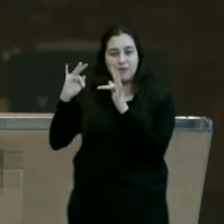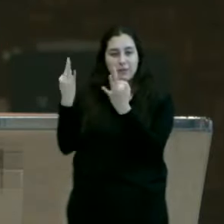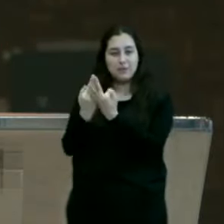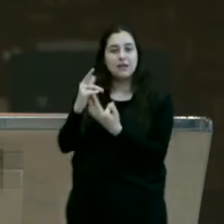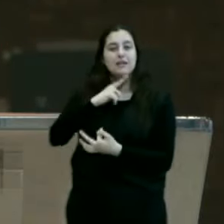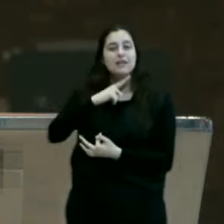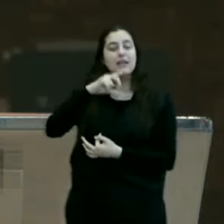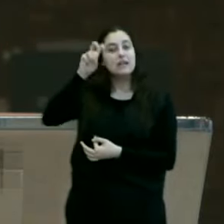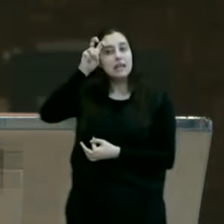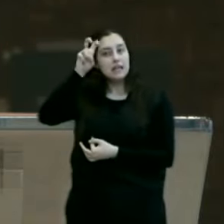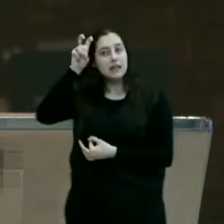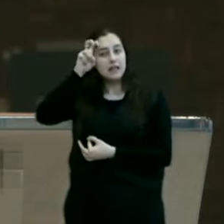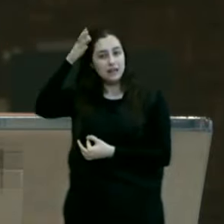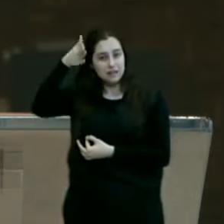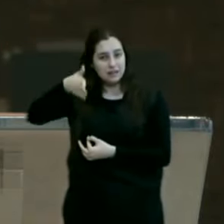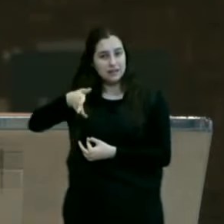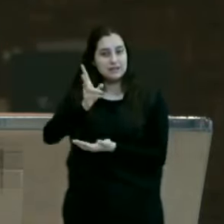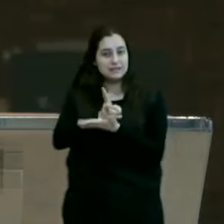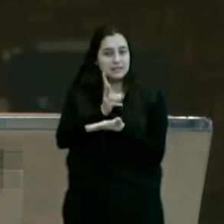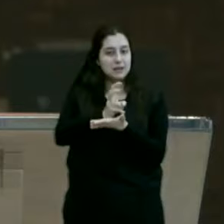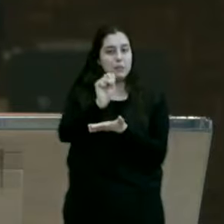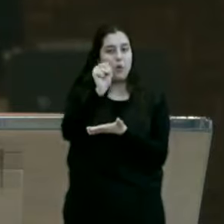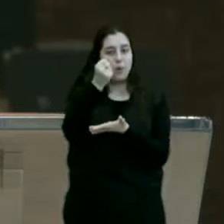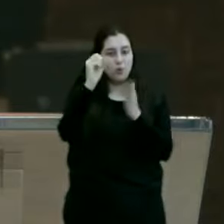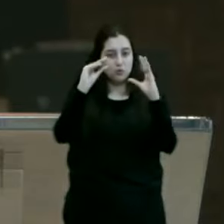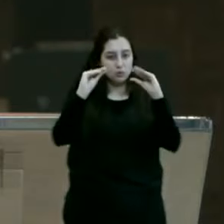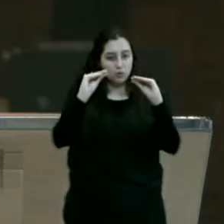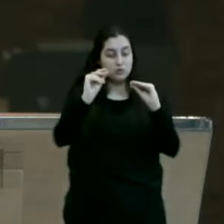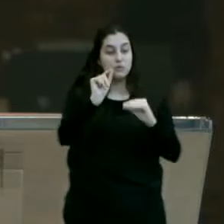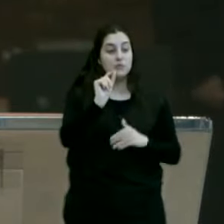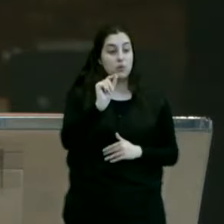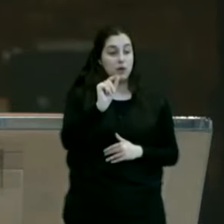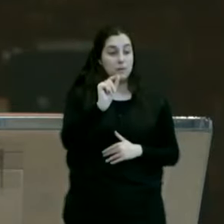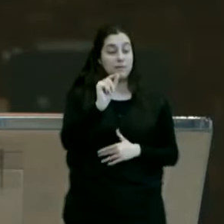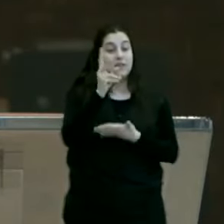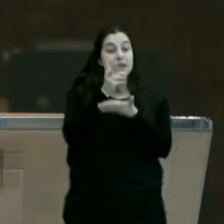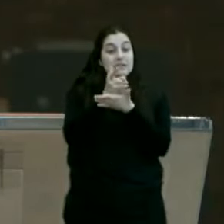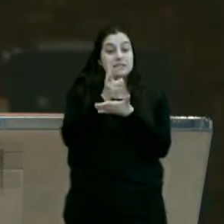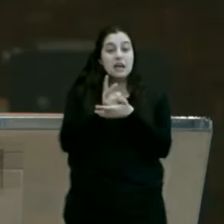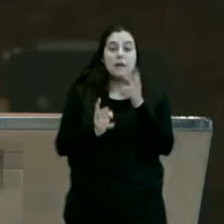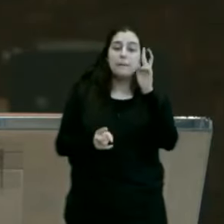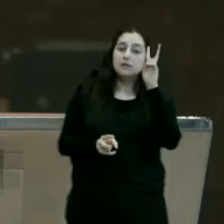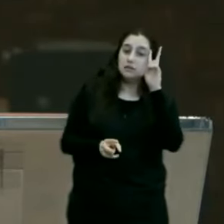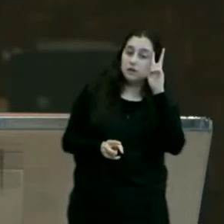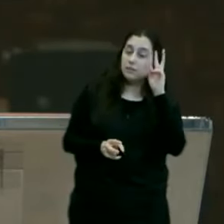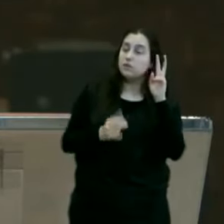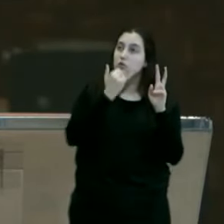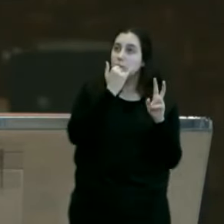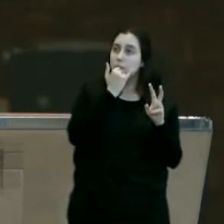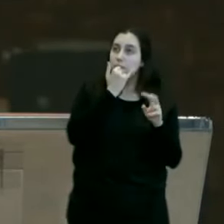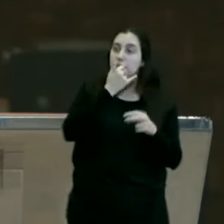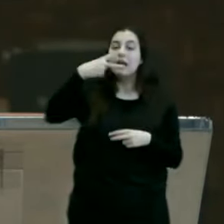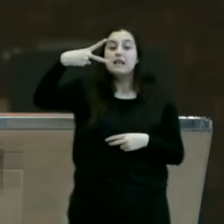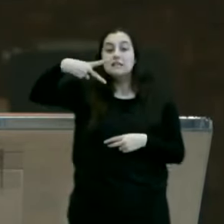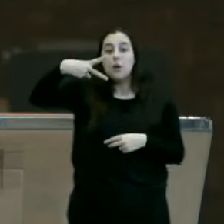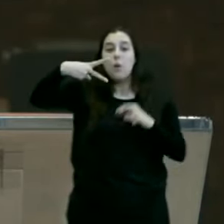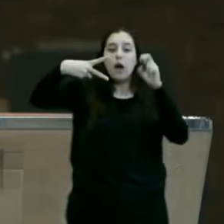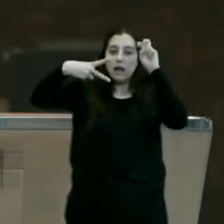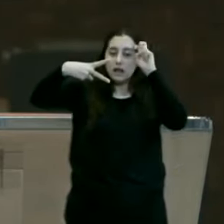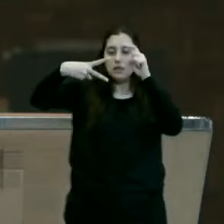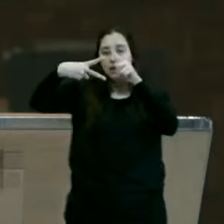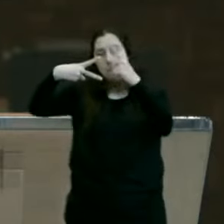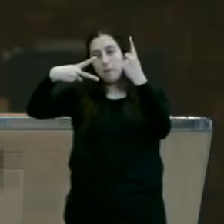acontece todas as quintas-feiras às 20 horas, que toda segunda quinta de cada mês